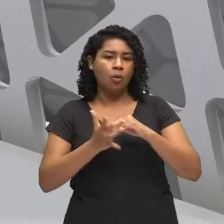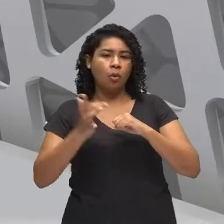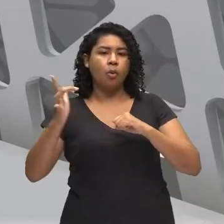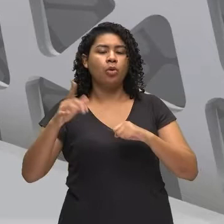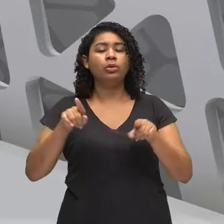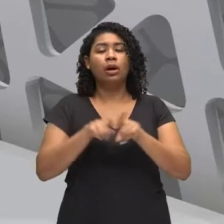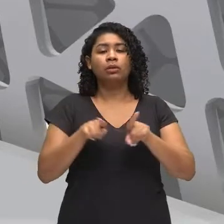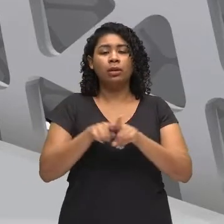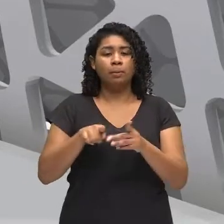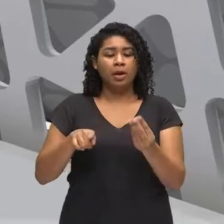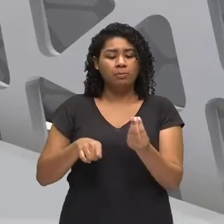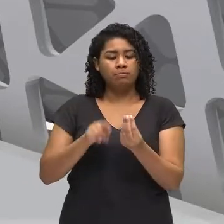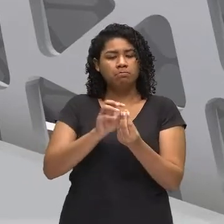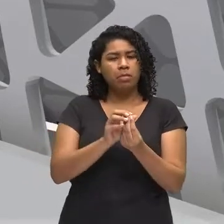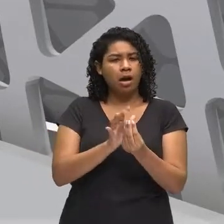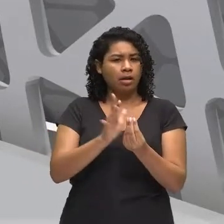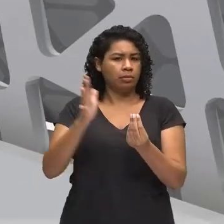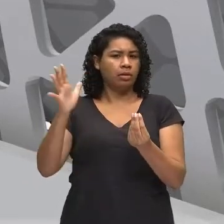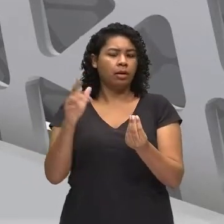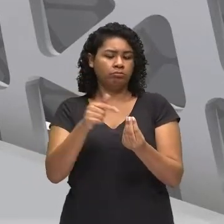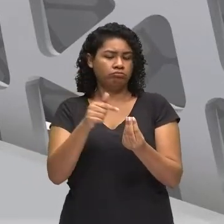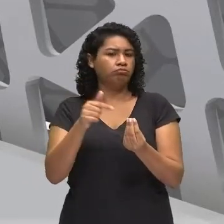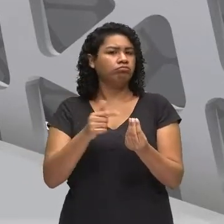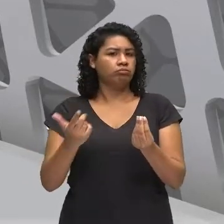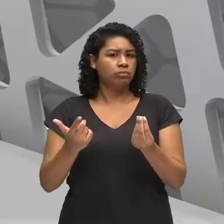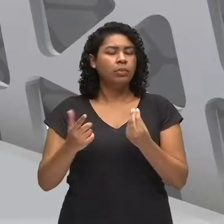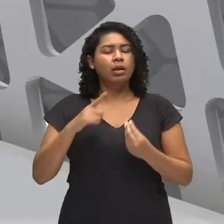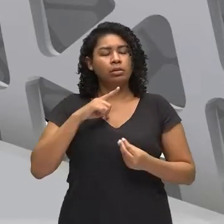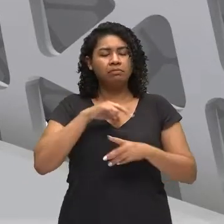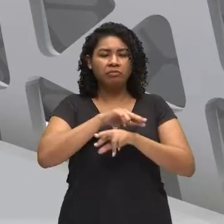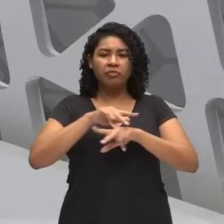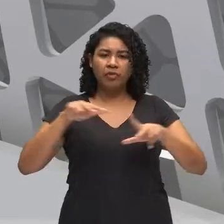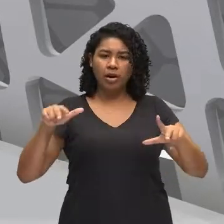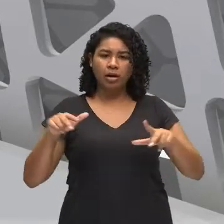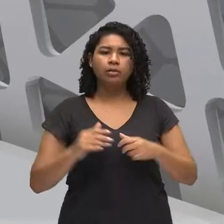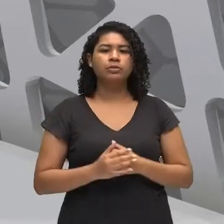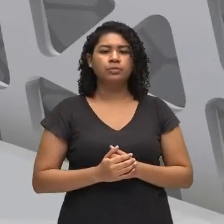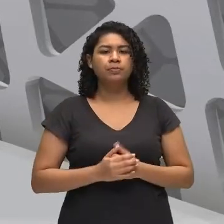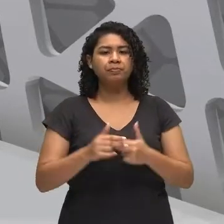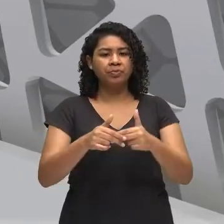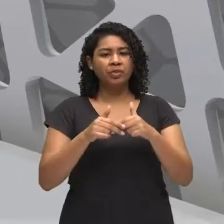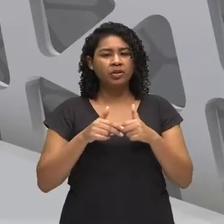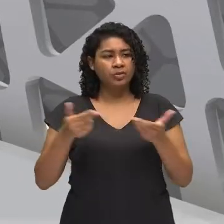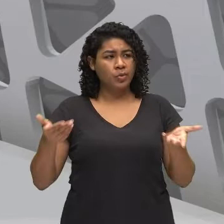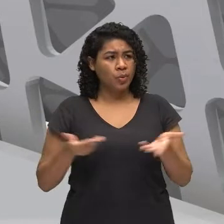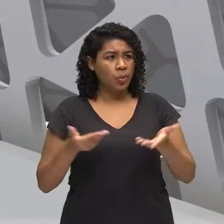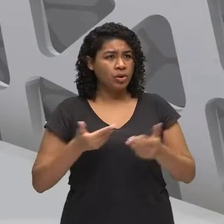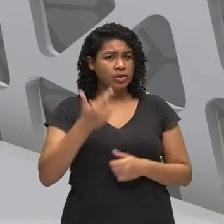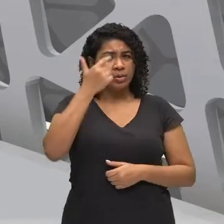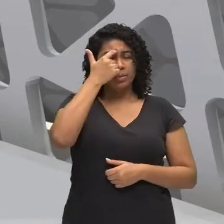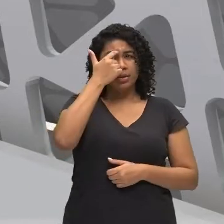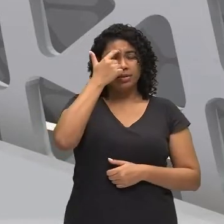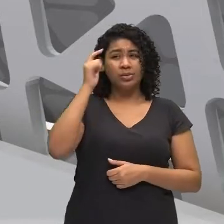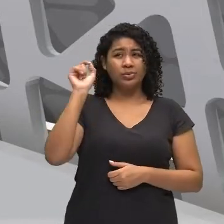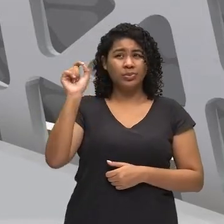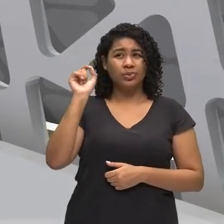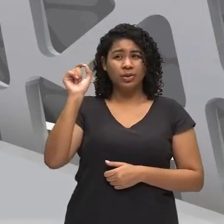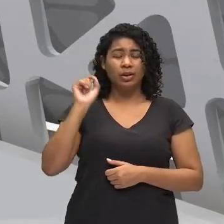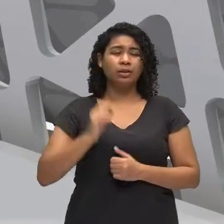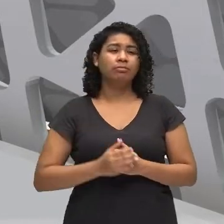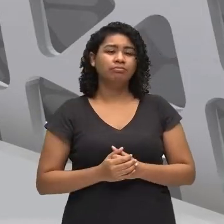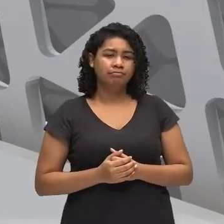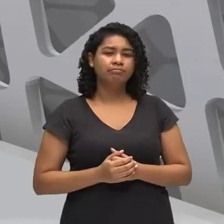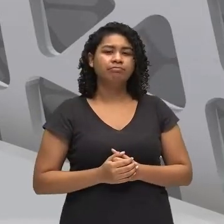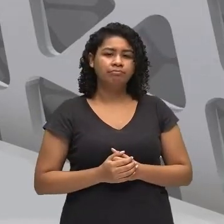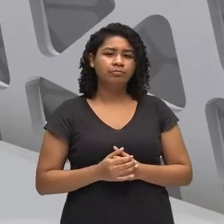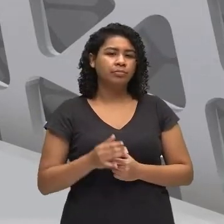safiras. Hoje em dia, esse sentido de metais para a gente, né, está relacionado não só à questão de ouro e prata, mas de outros metais